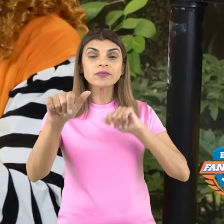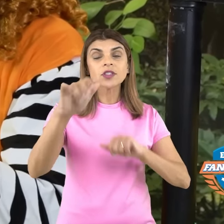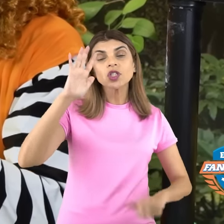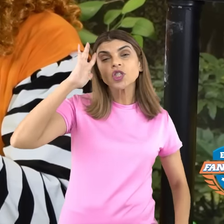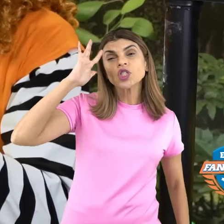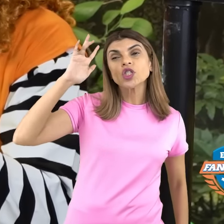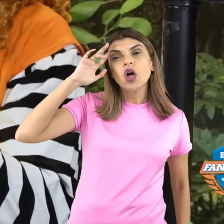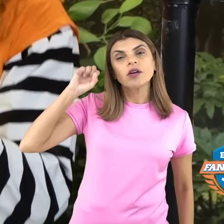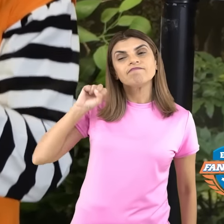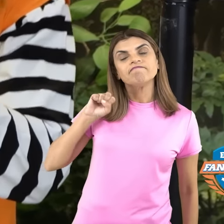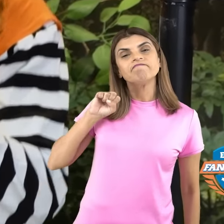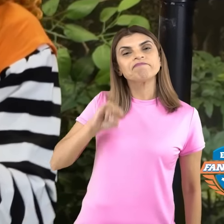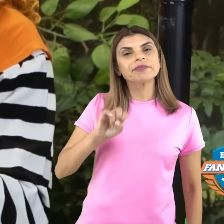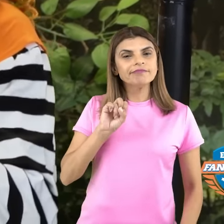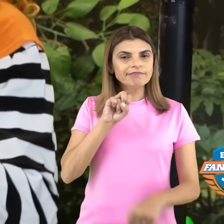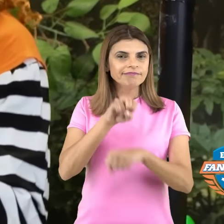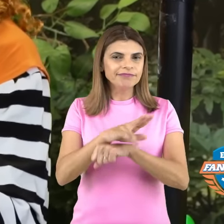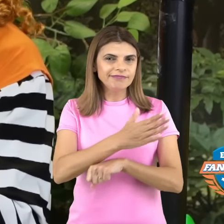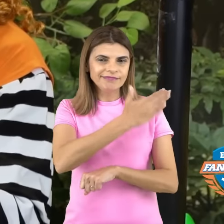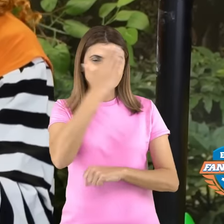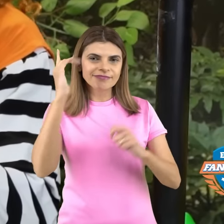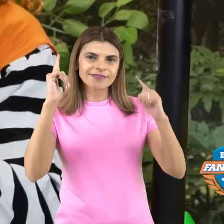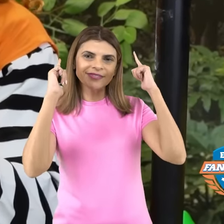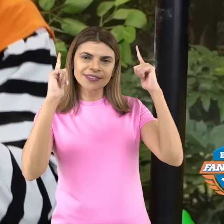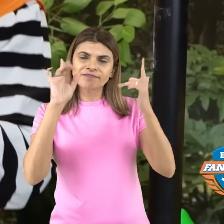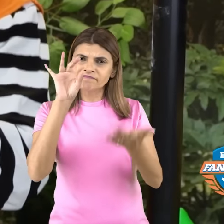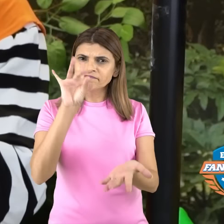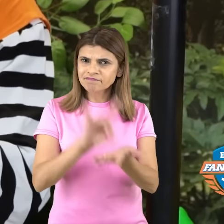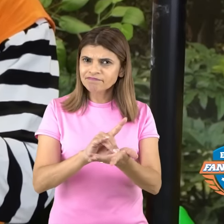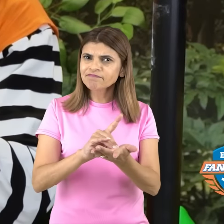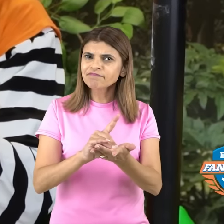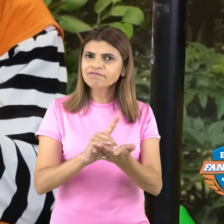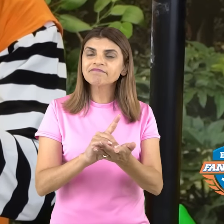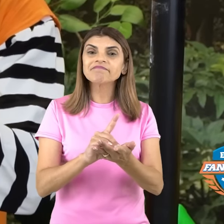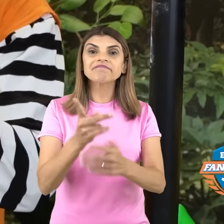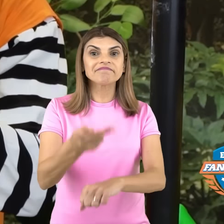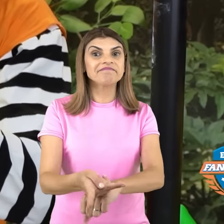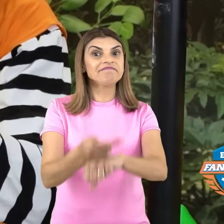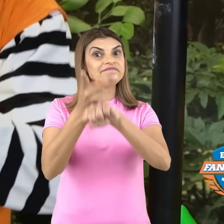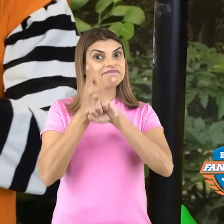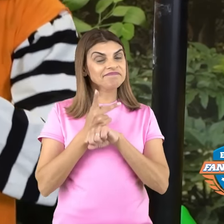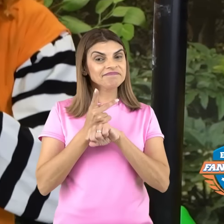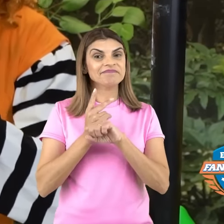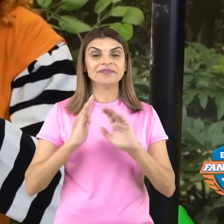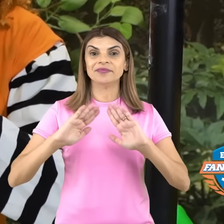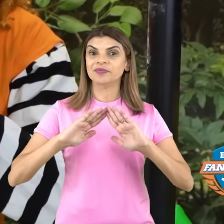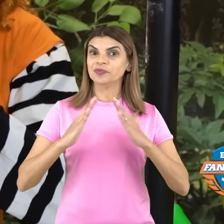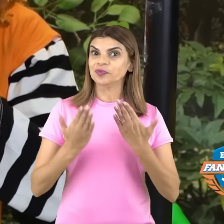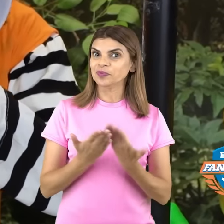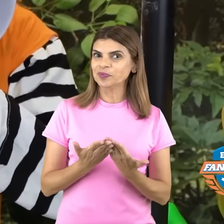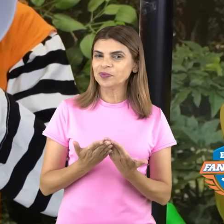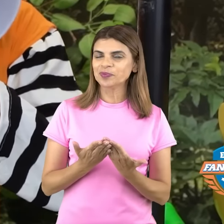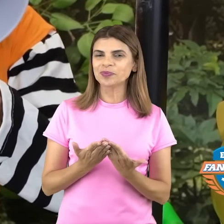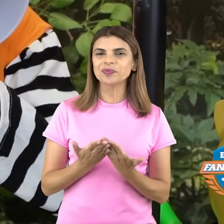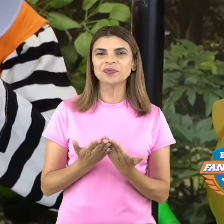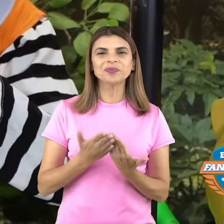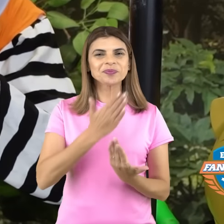sonha em se tornar um aventureiro de verdade, o lugar é este, Escola de